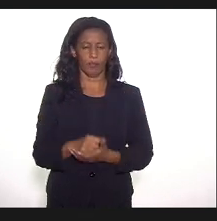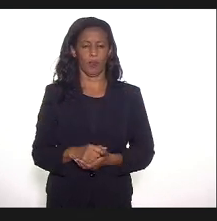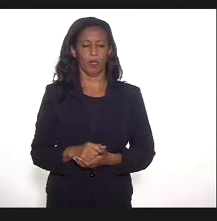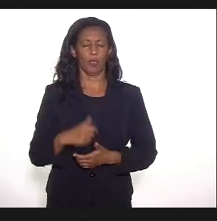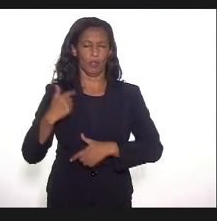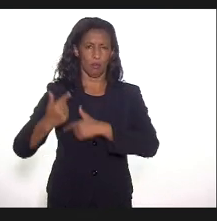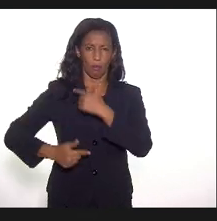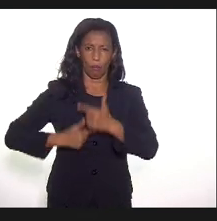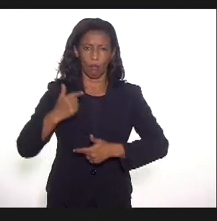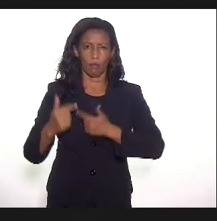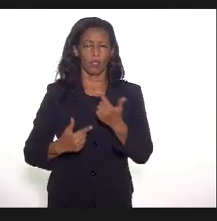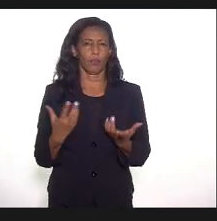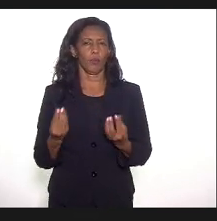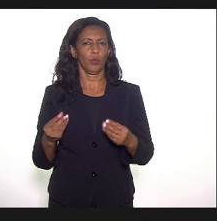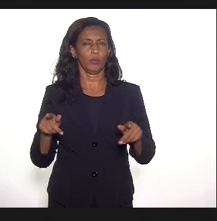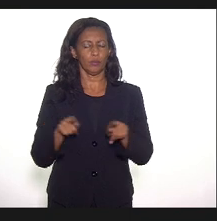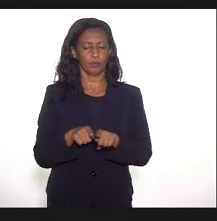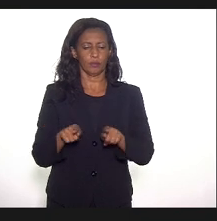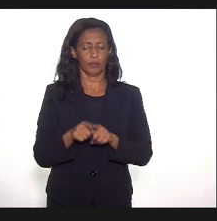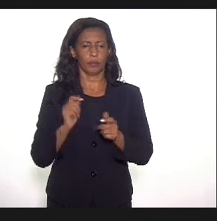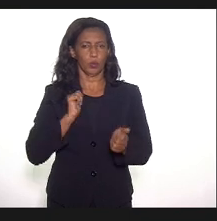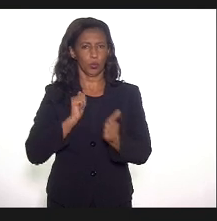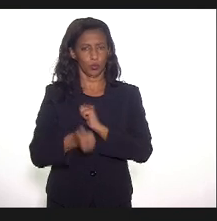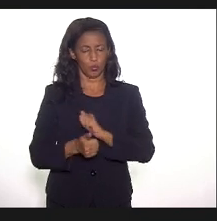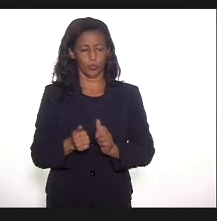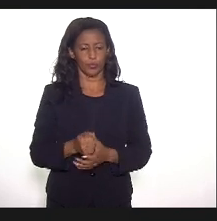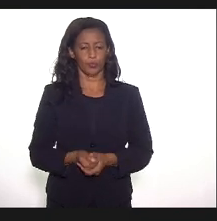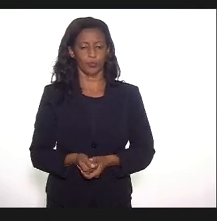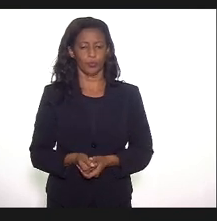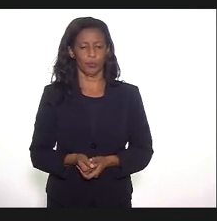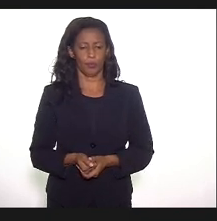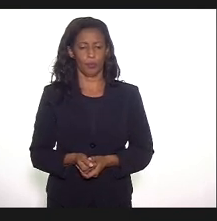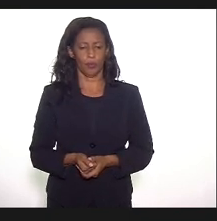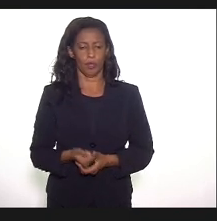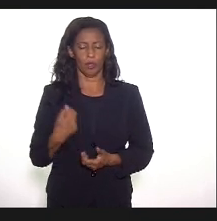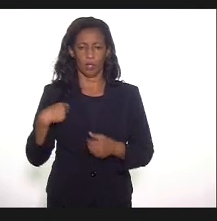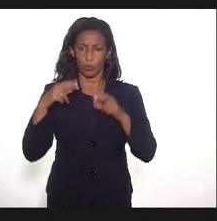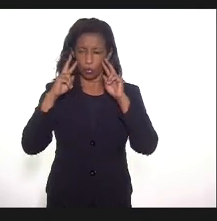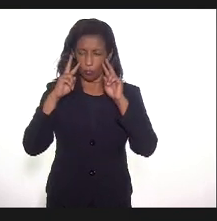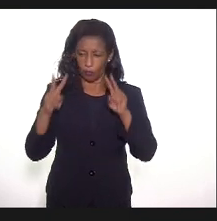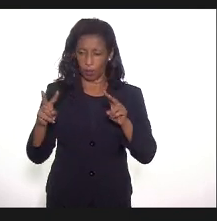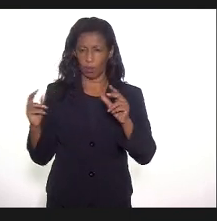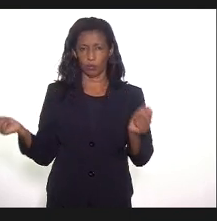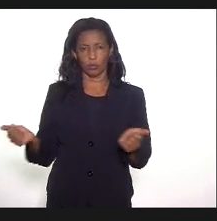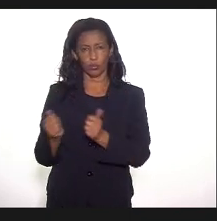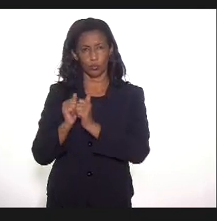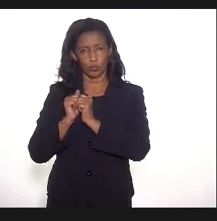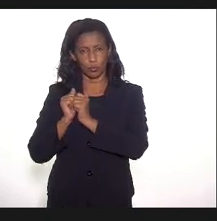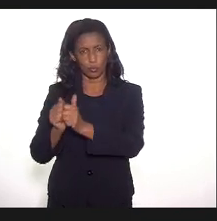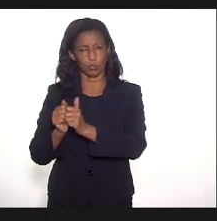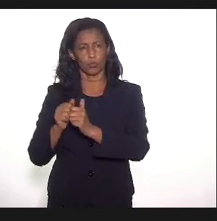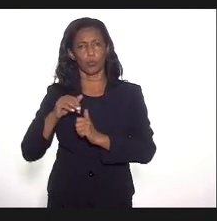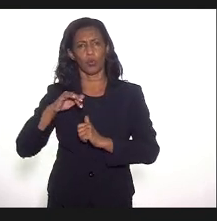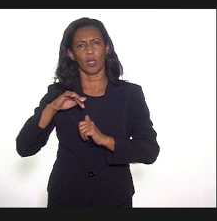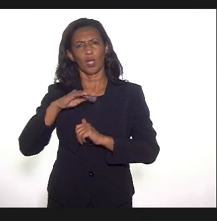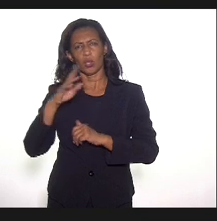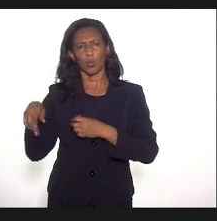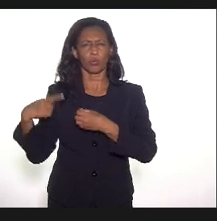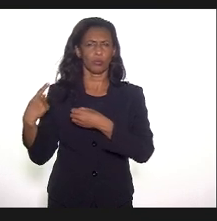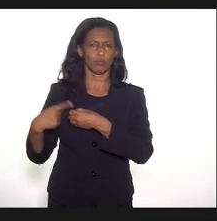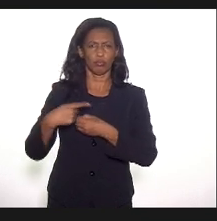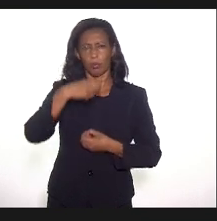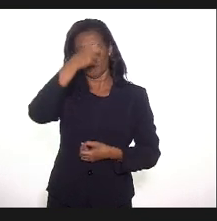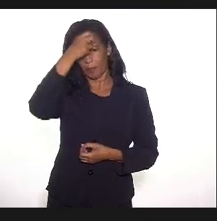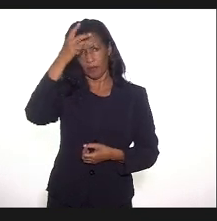muito também no esporte e estou vendo, acompanhando em todos os municípios que eu atuo